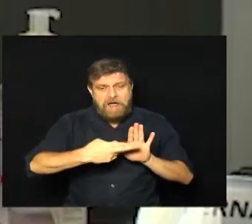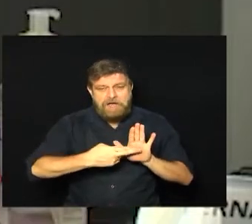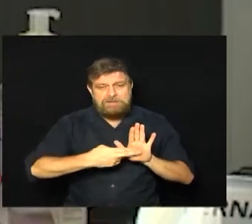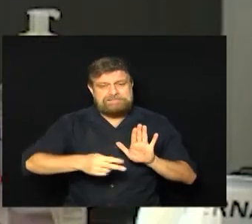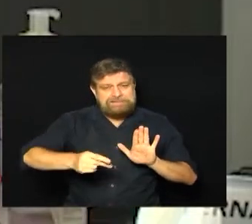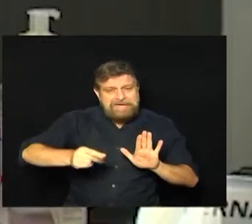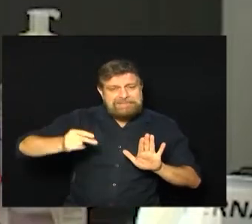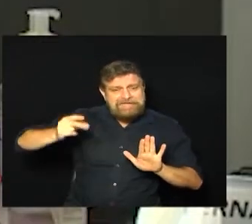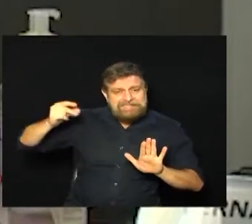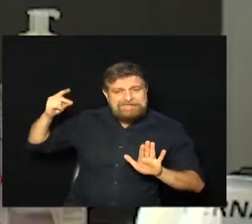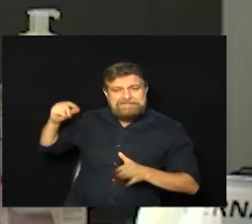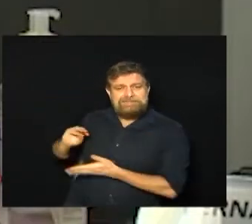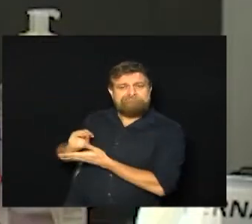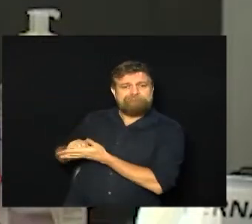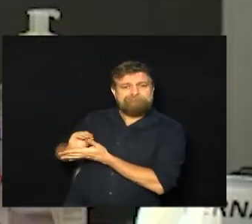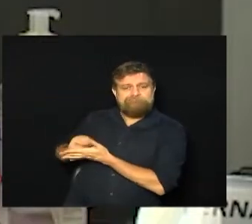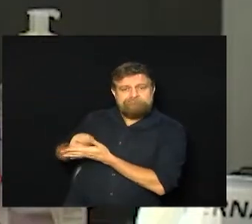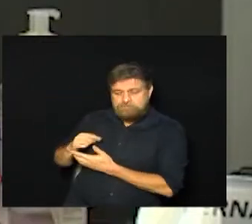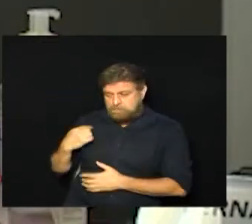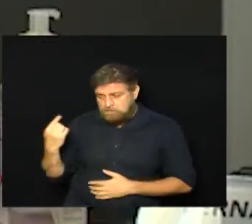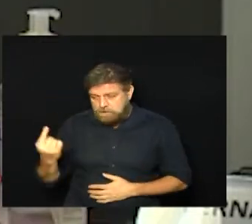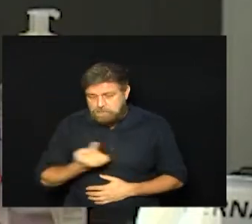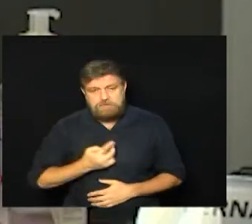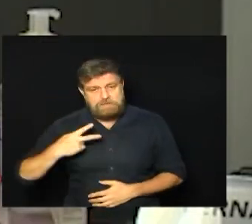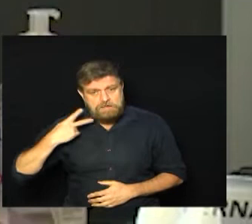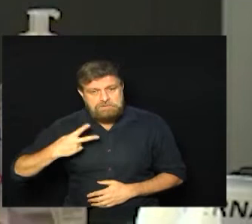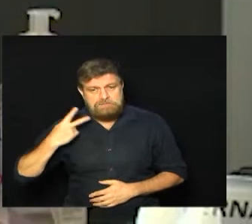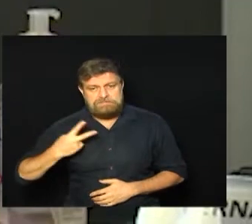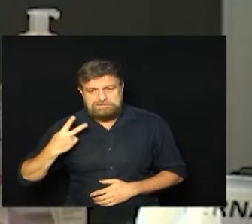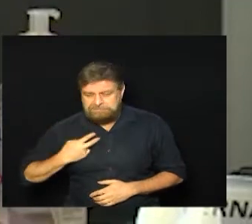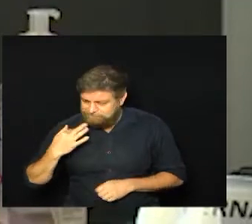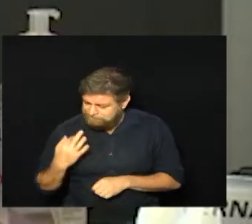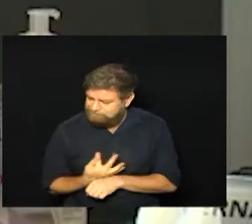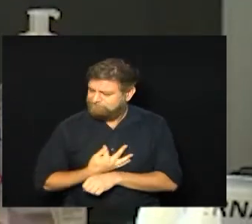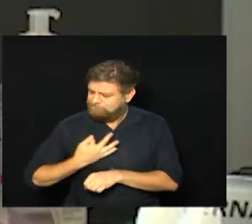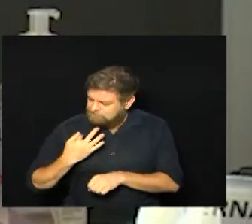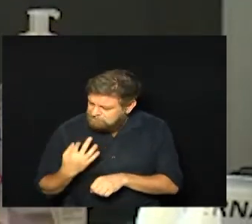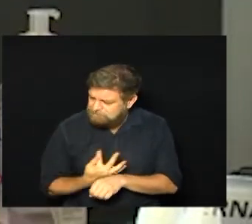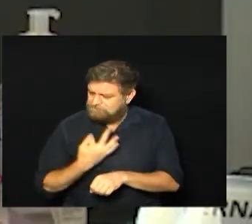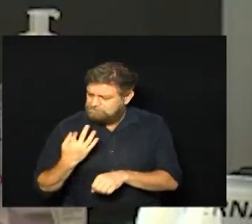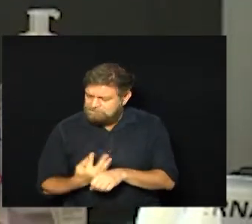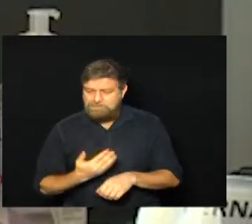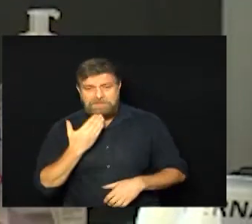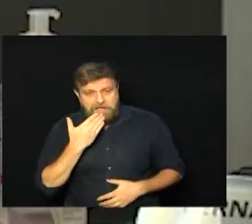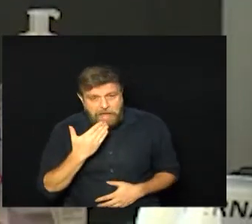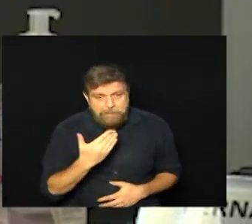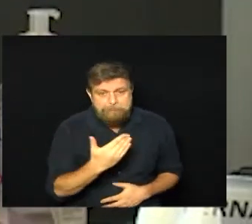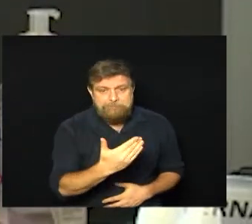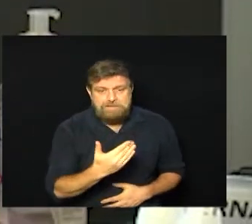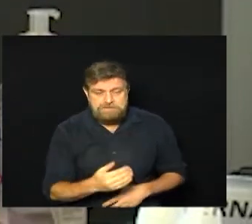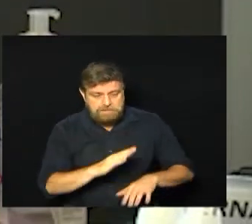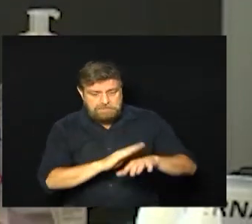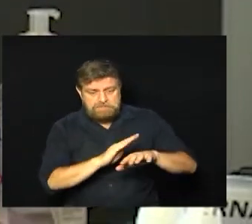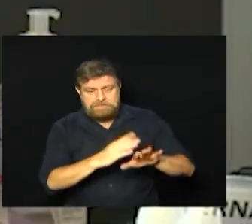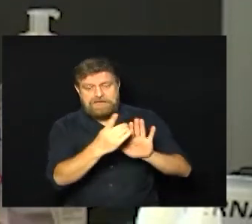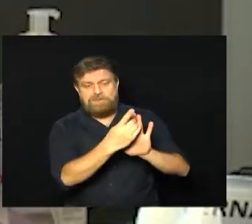tempo faltava e que a gente vem sistematicamente solicitando um decreto dessa